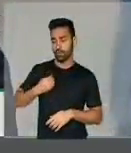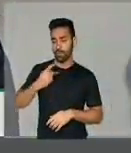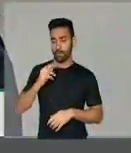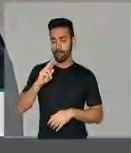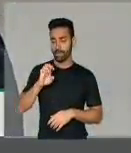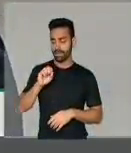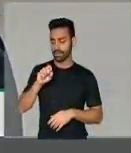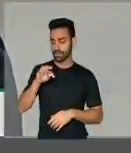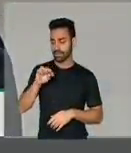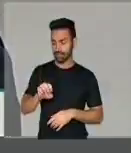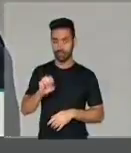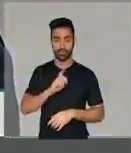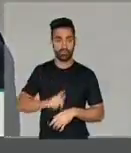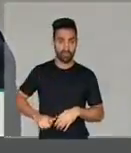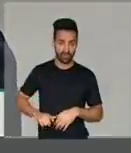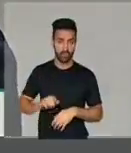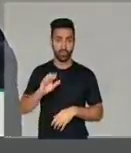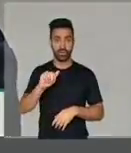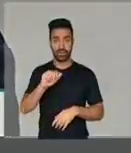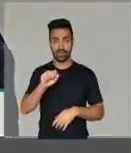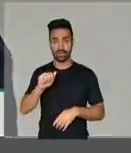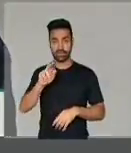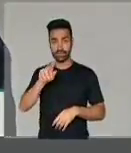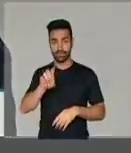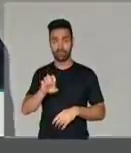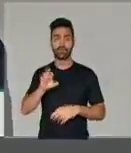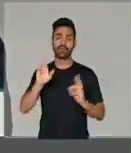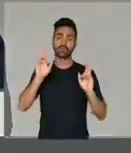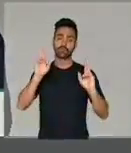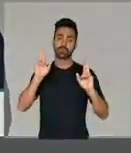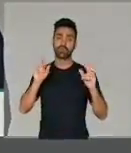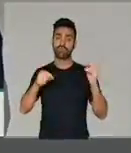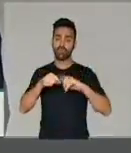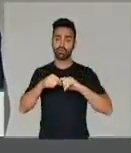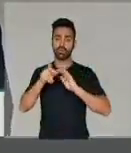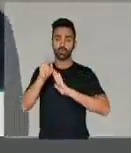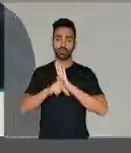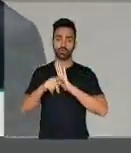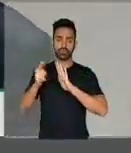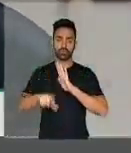Casagrande, que a gente torce e espera que volte logo. Muito obrigado, presidente.